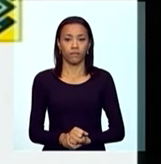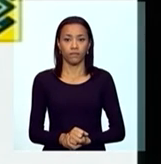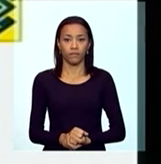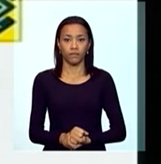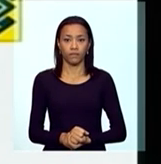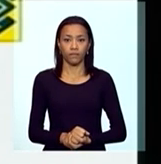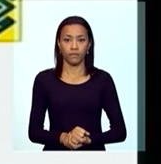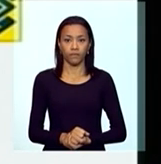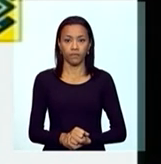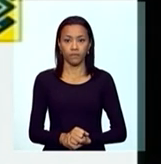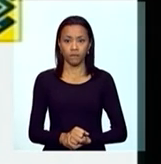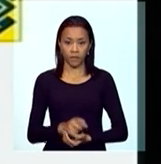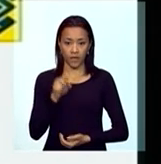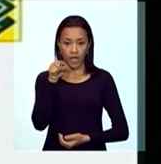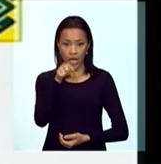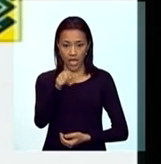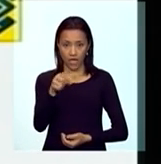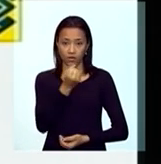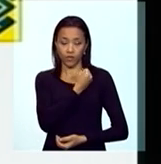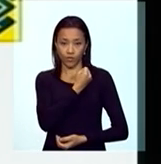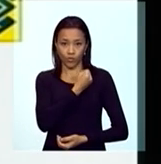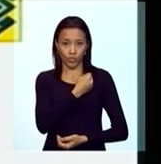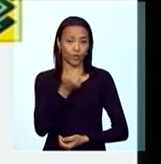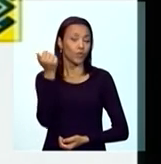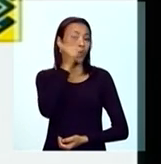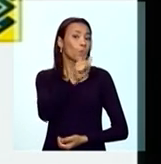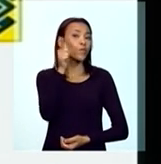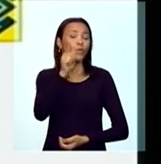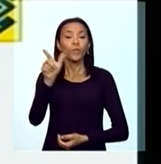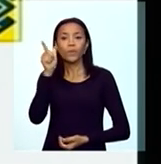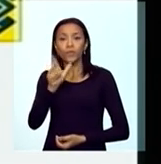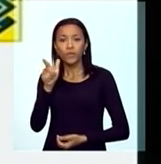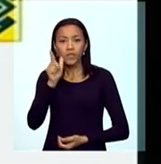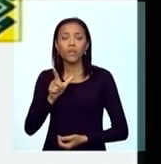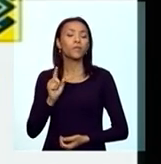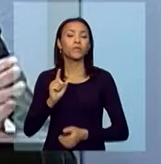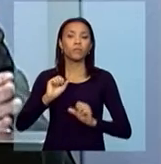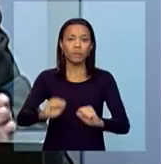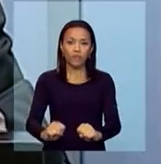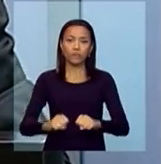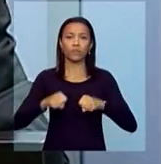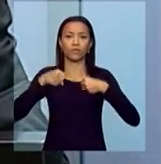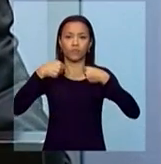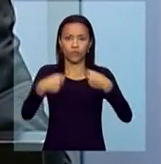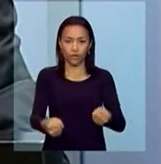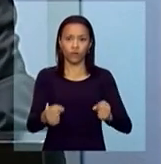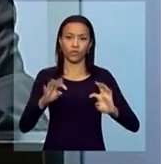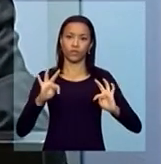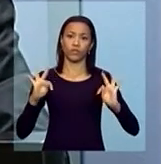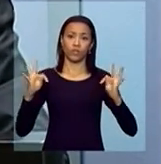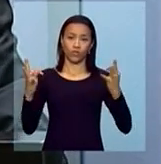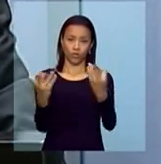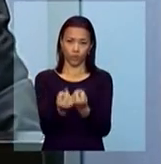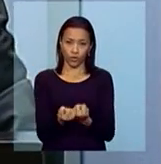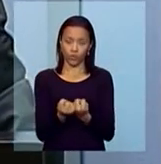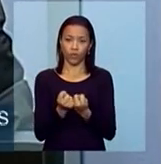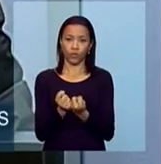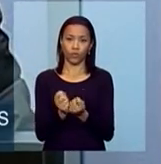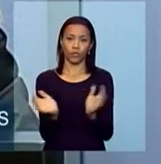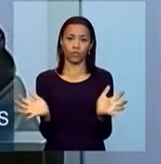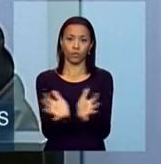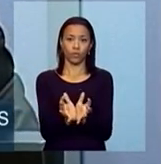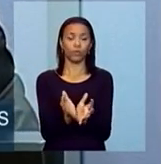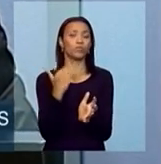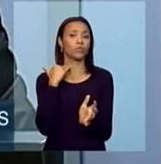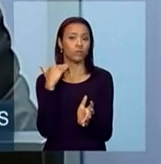Bom, esses números foram conquistados pelo esforço de toda a rede do banco e pela